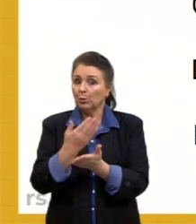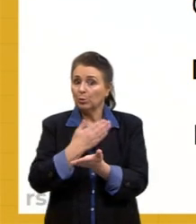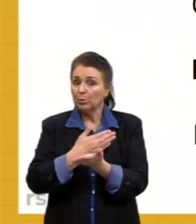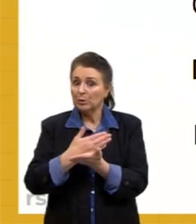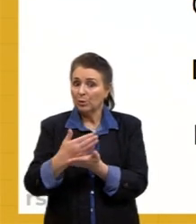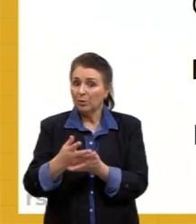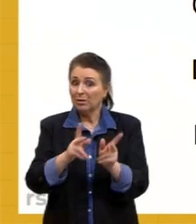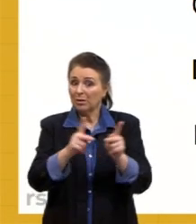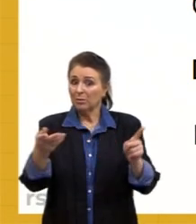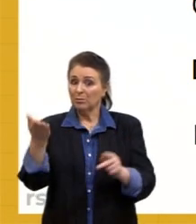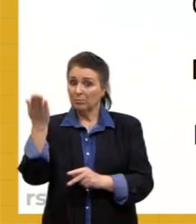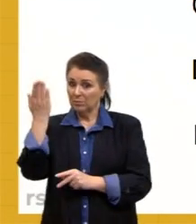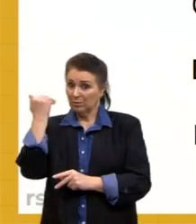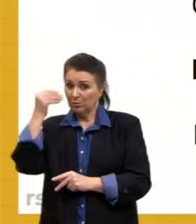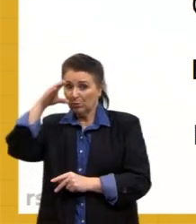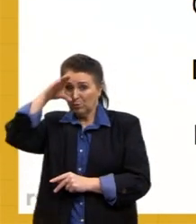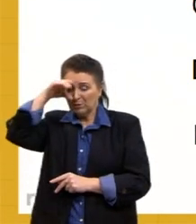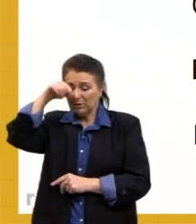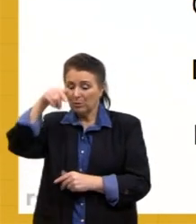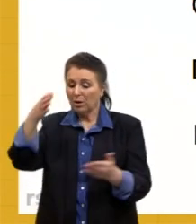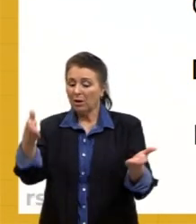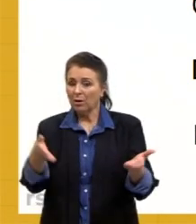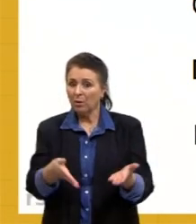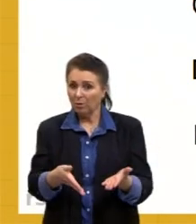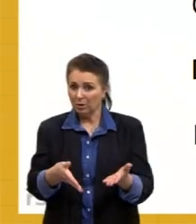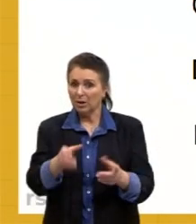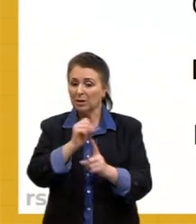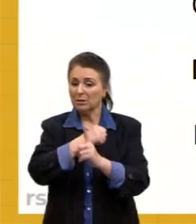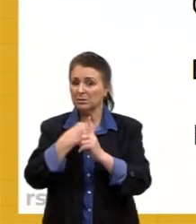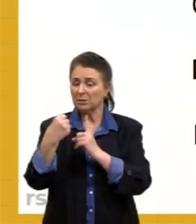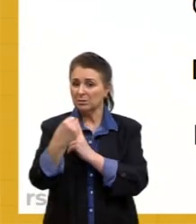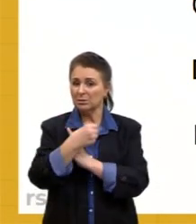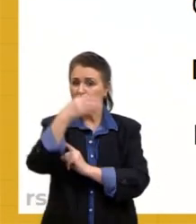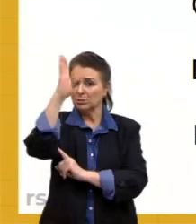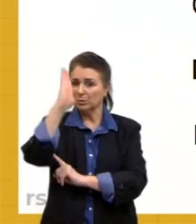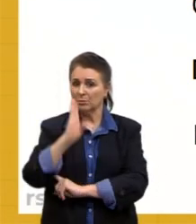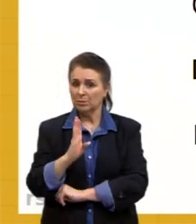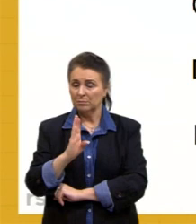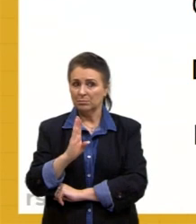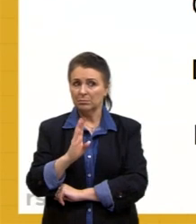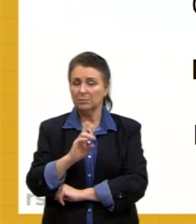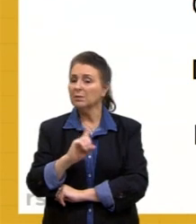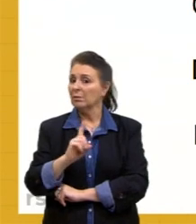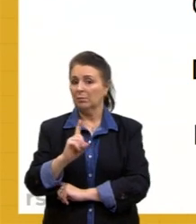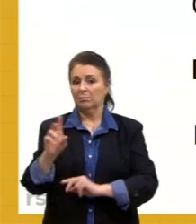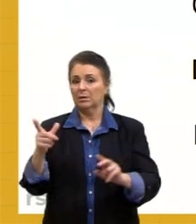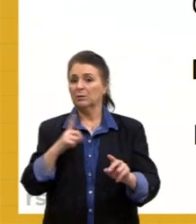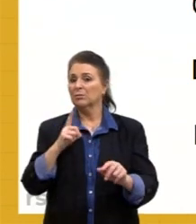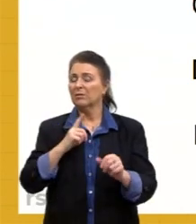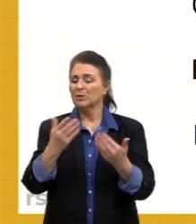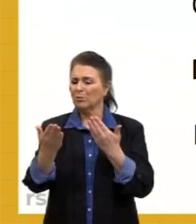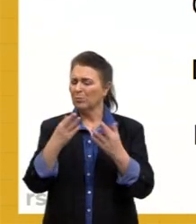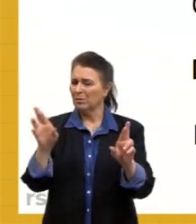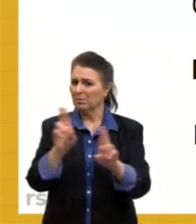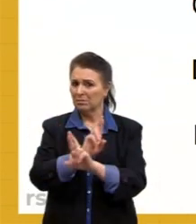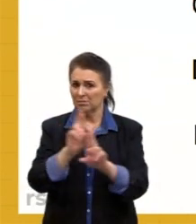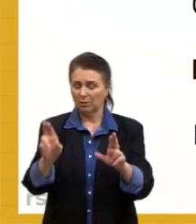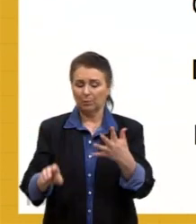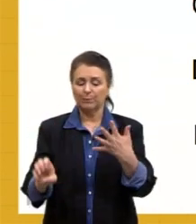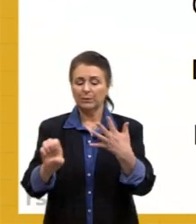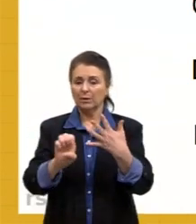observados na sociedade brasileira não é sobre isso né ele não dá relativizando e letra e